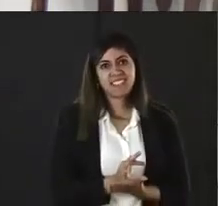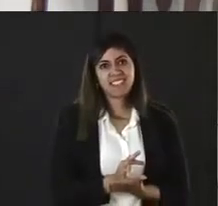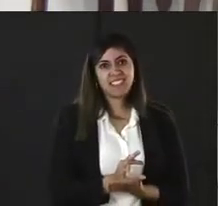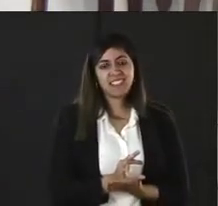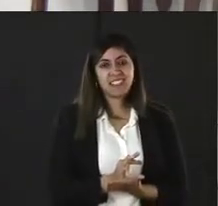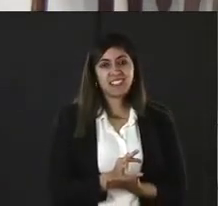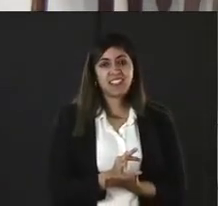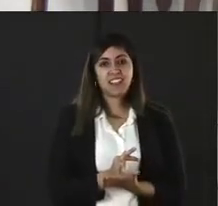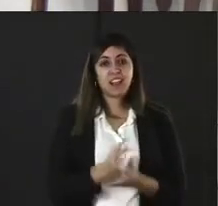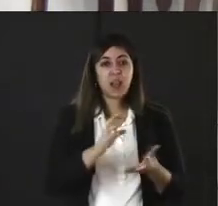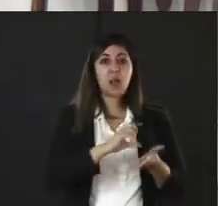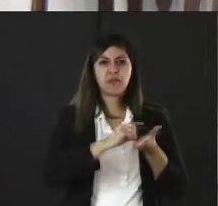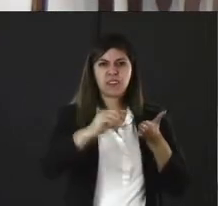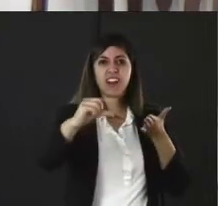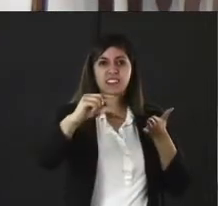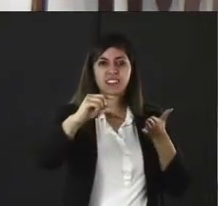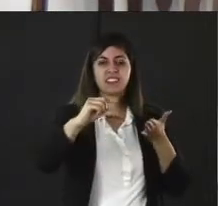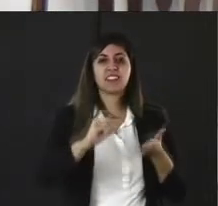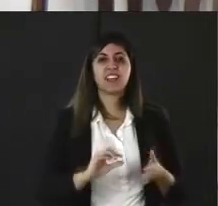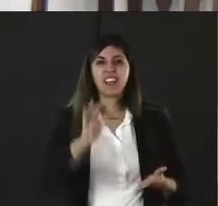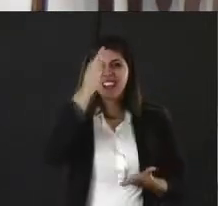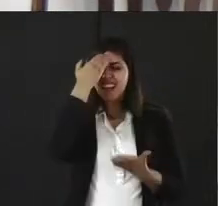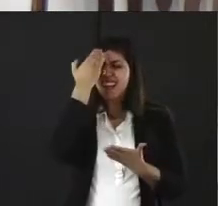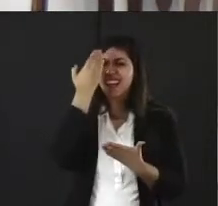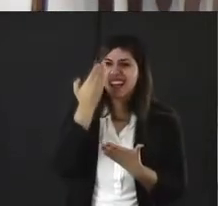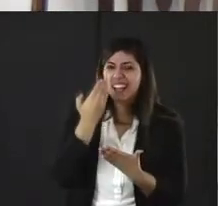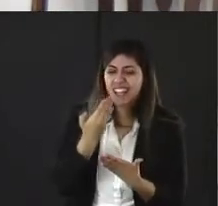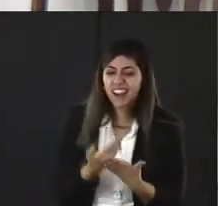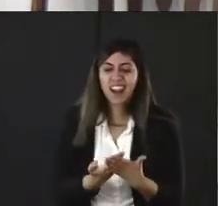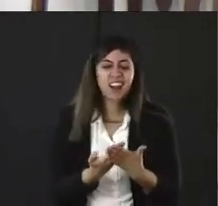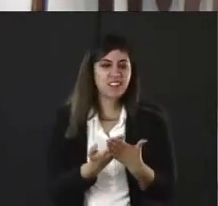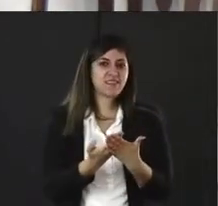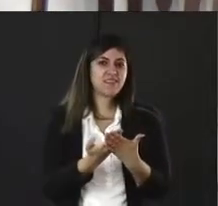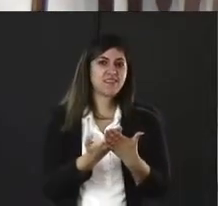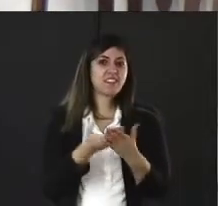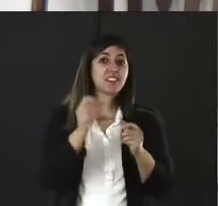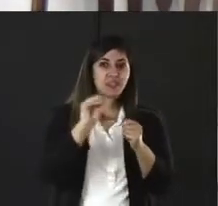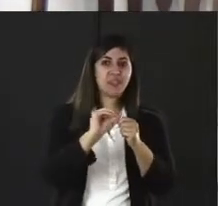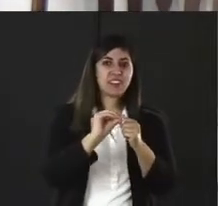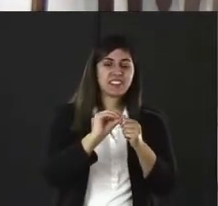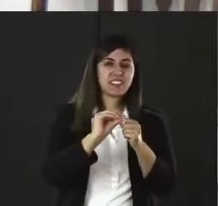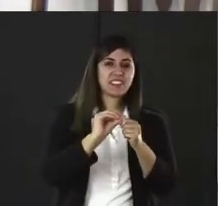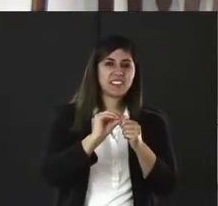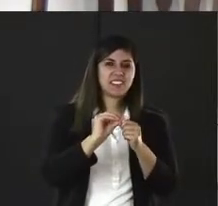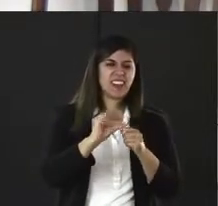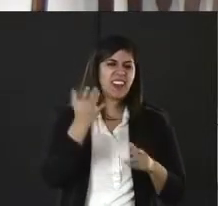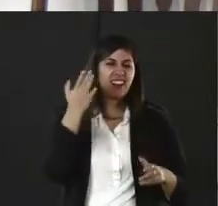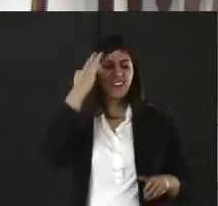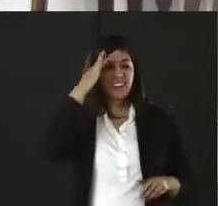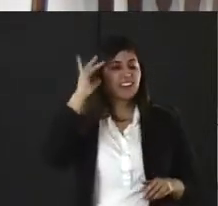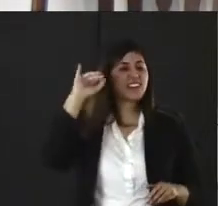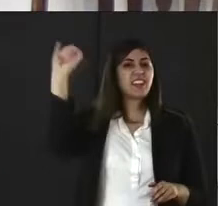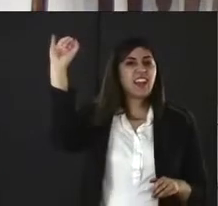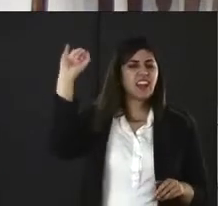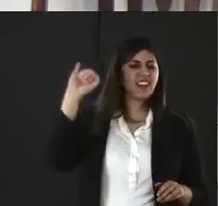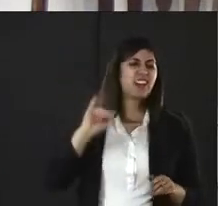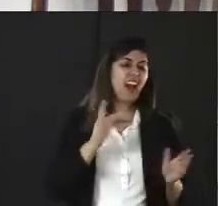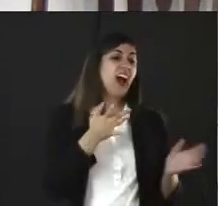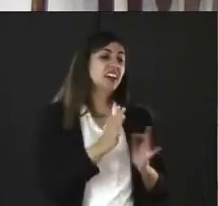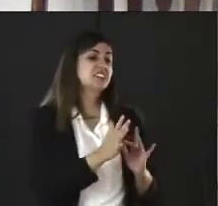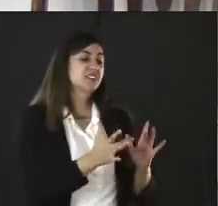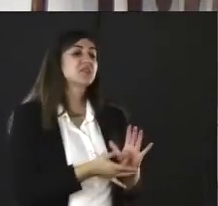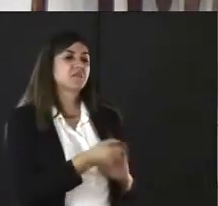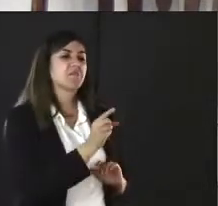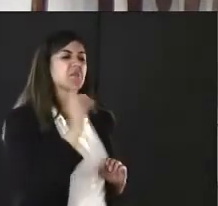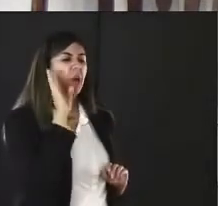creram um um ato não é que eles tiveram uma ideia de que estavam diante do filho de deus